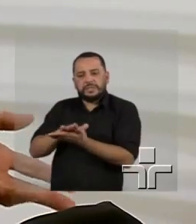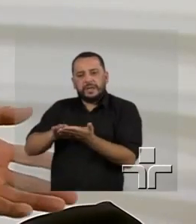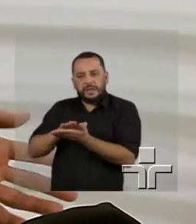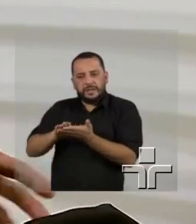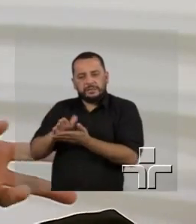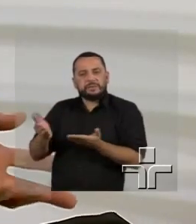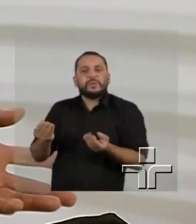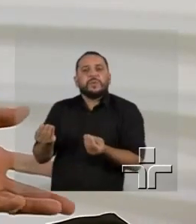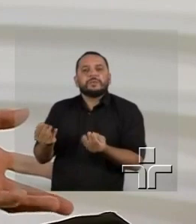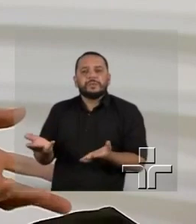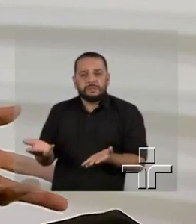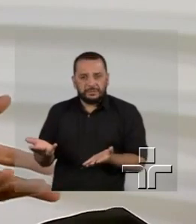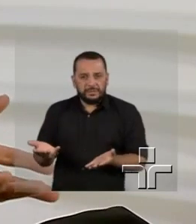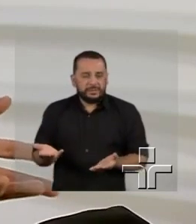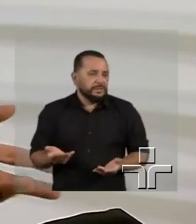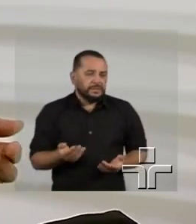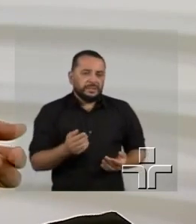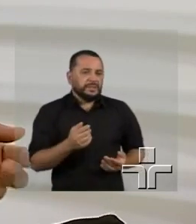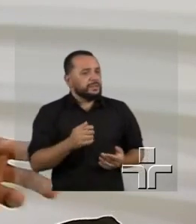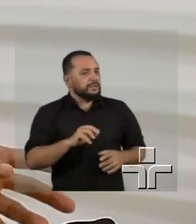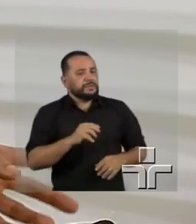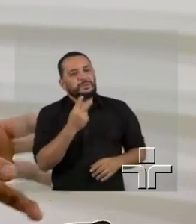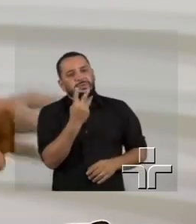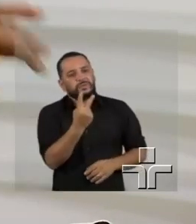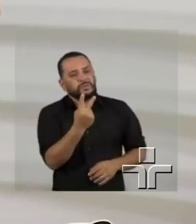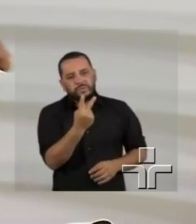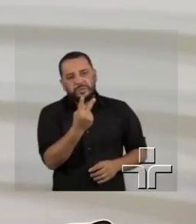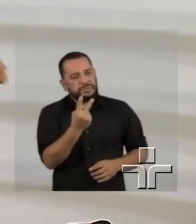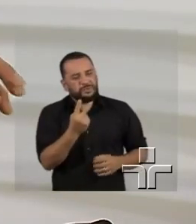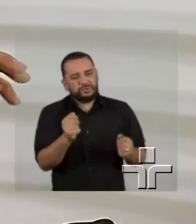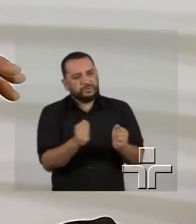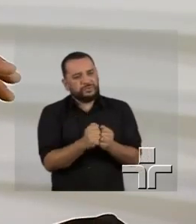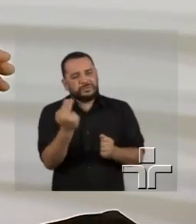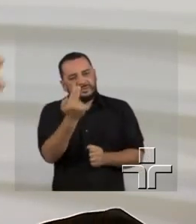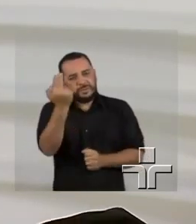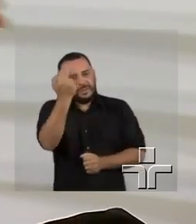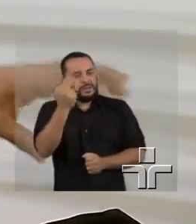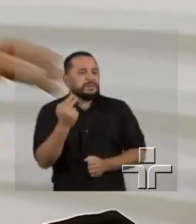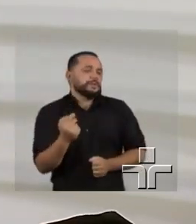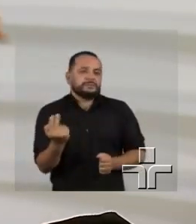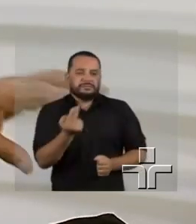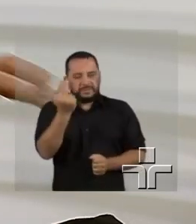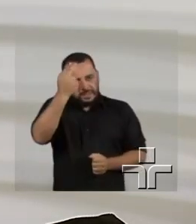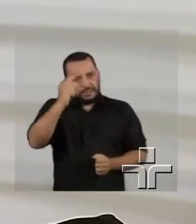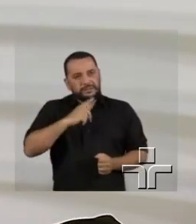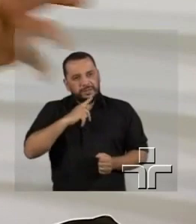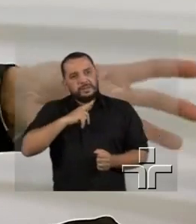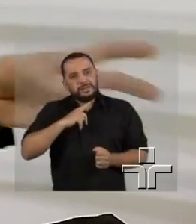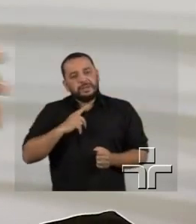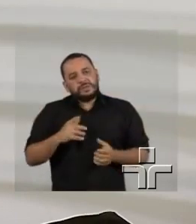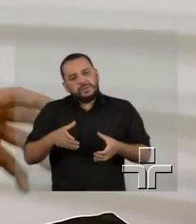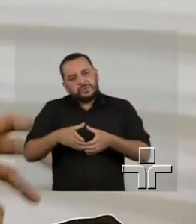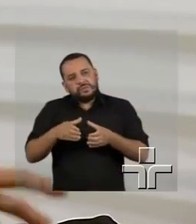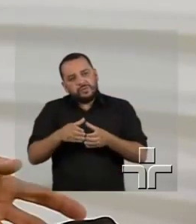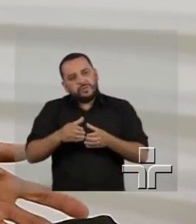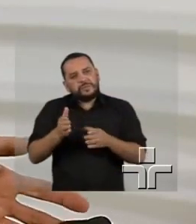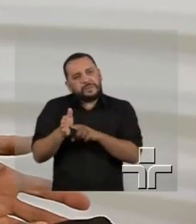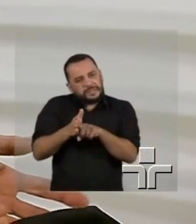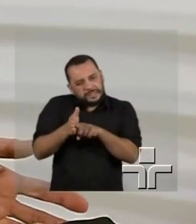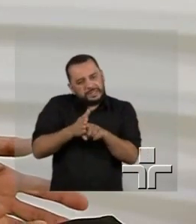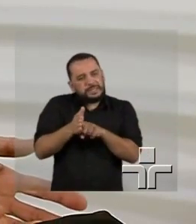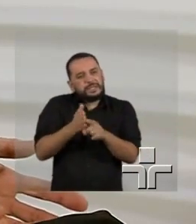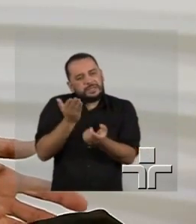para mim, está trabalhando de maneira exemplar nesse caso, né? A Câmara dos Deputados está trabalhando de maneira exemplar nesse caso, está sendo